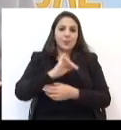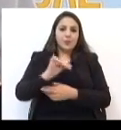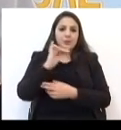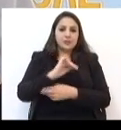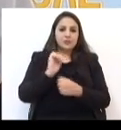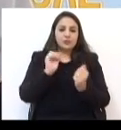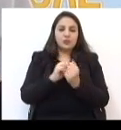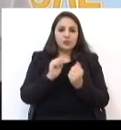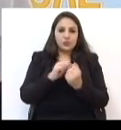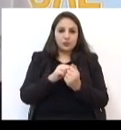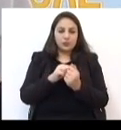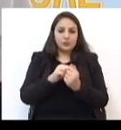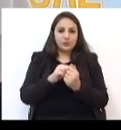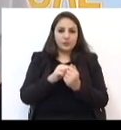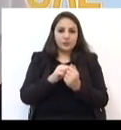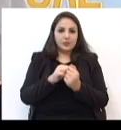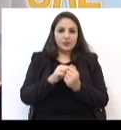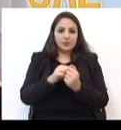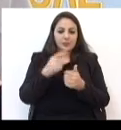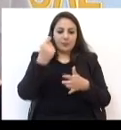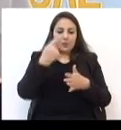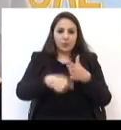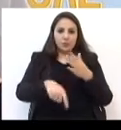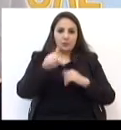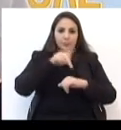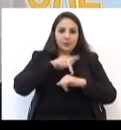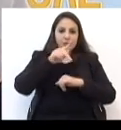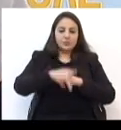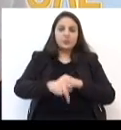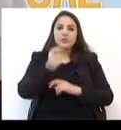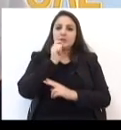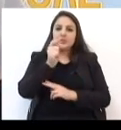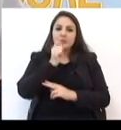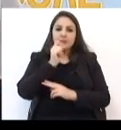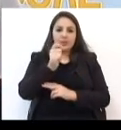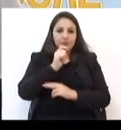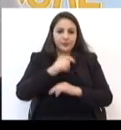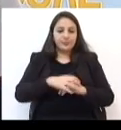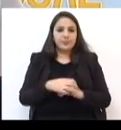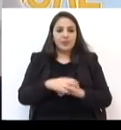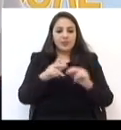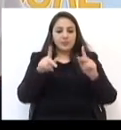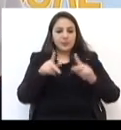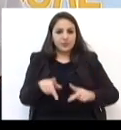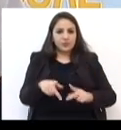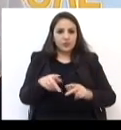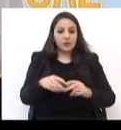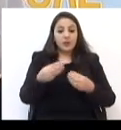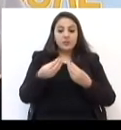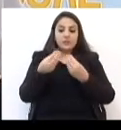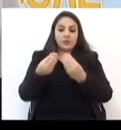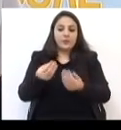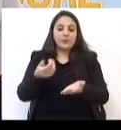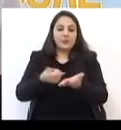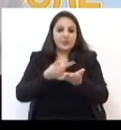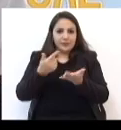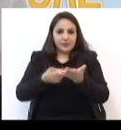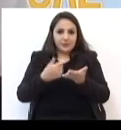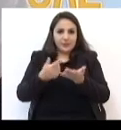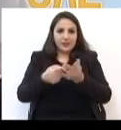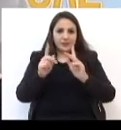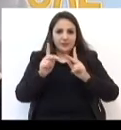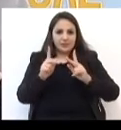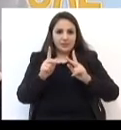fundamentalmente com obras de autores de Passo Fundo entrevistados no programa. As pessoas deixam livros